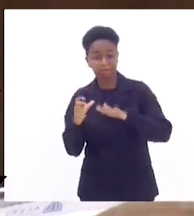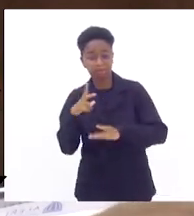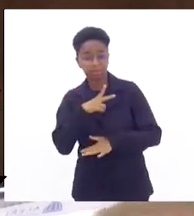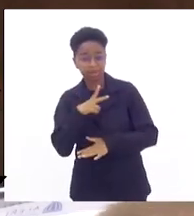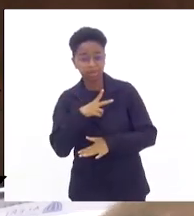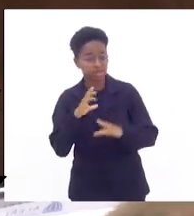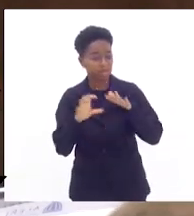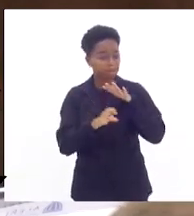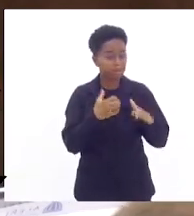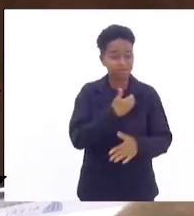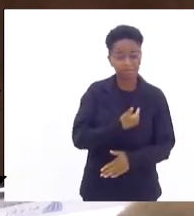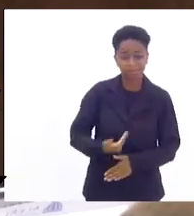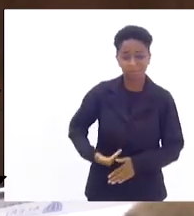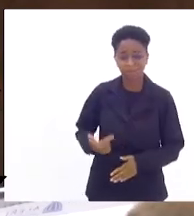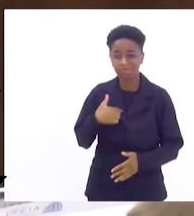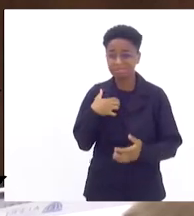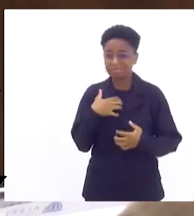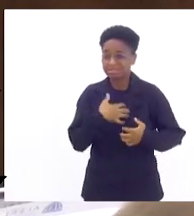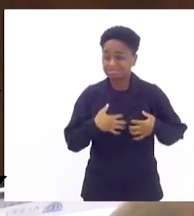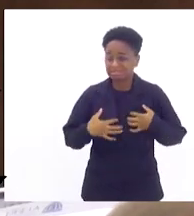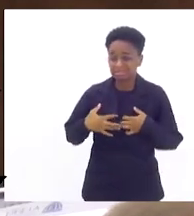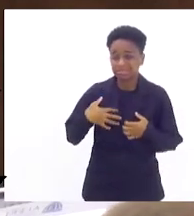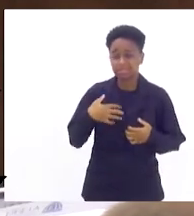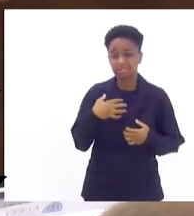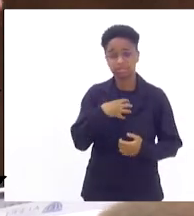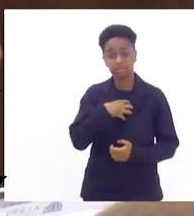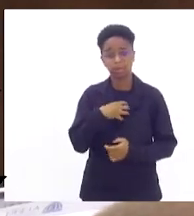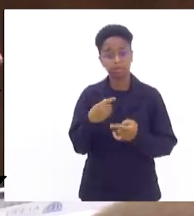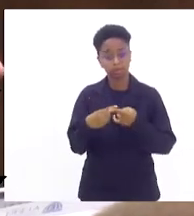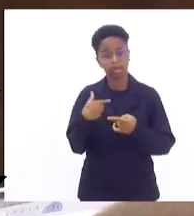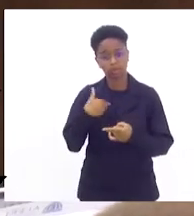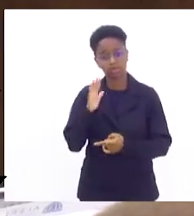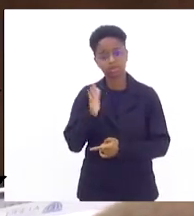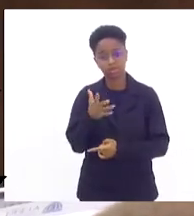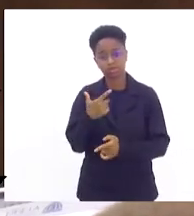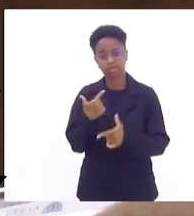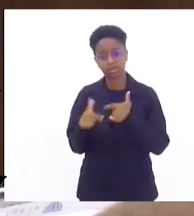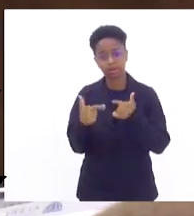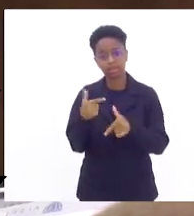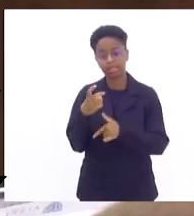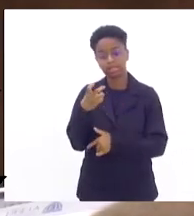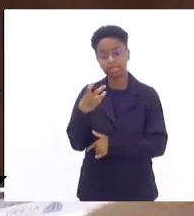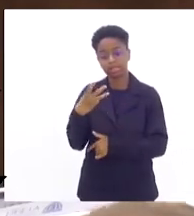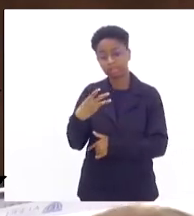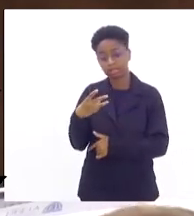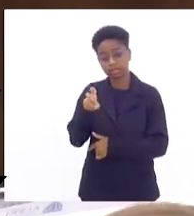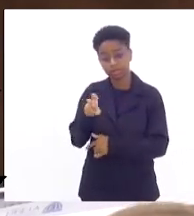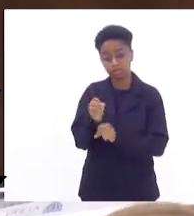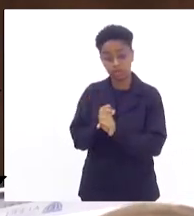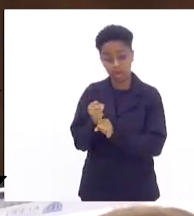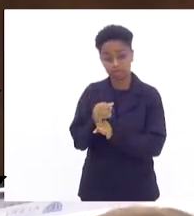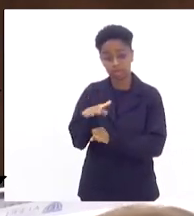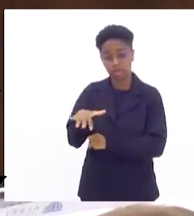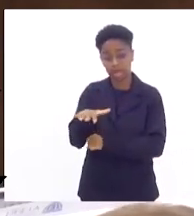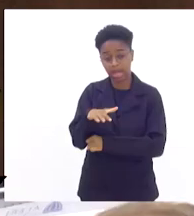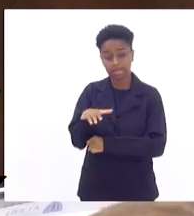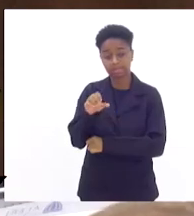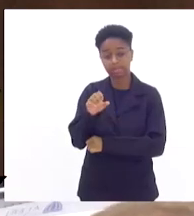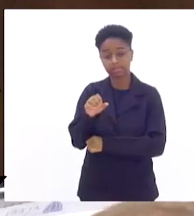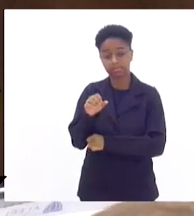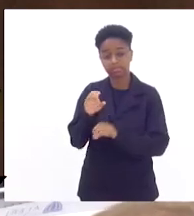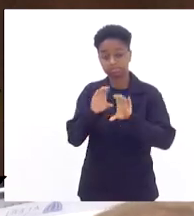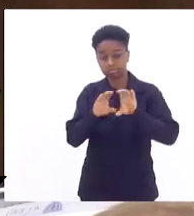privada, isso me traz uma angústia muito grande, tendo trabalhado 35 anos no saneamento, tendo estado na ECO 92, na época